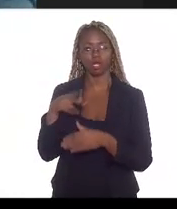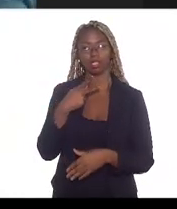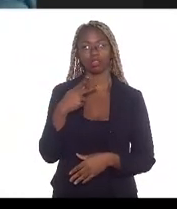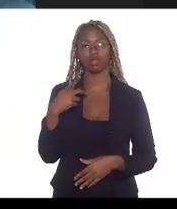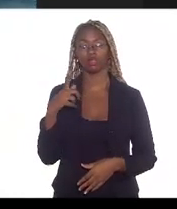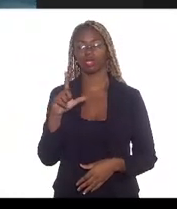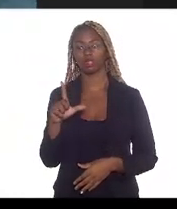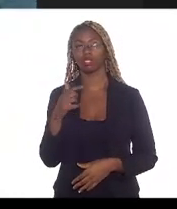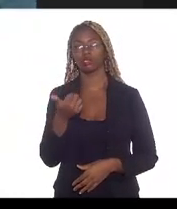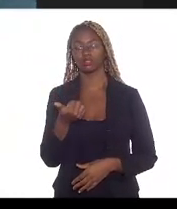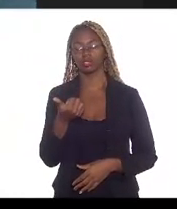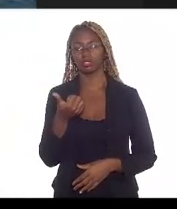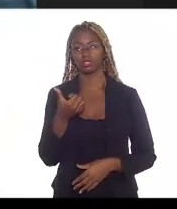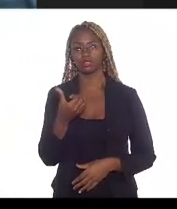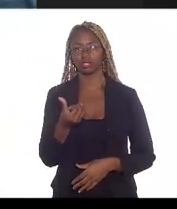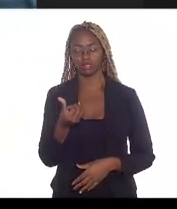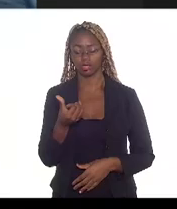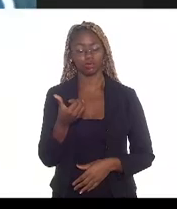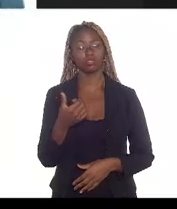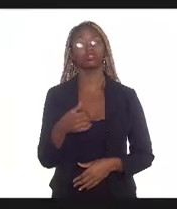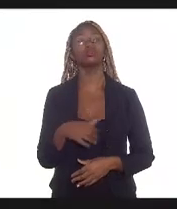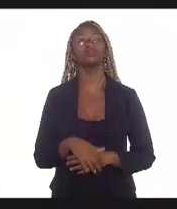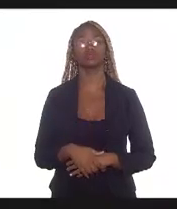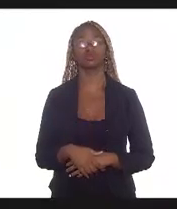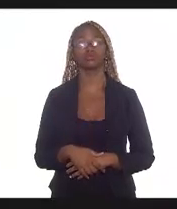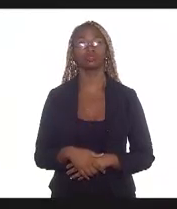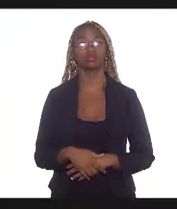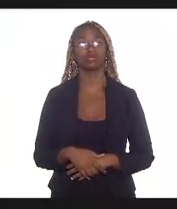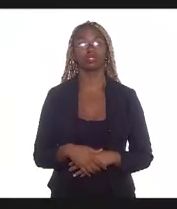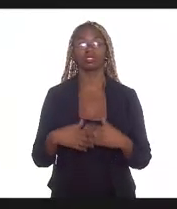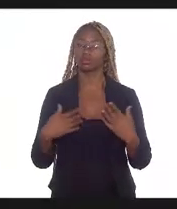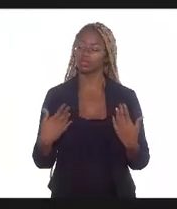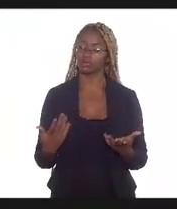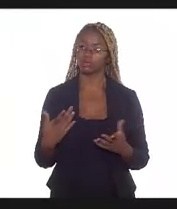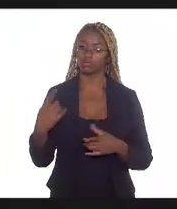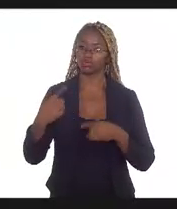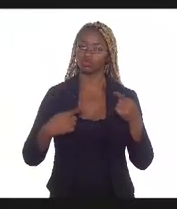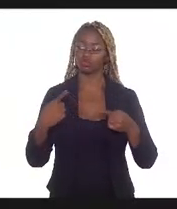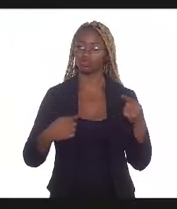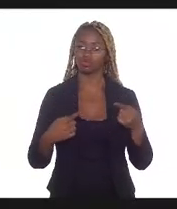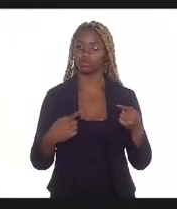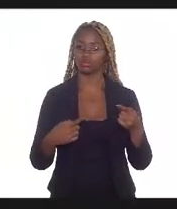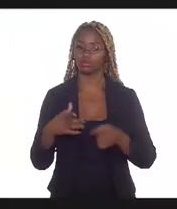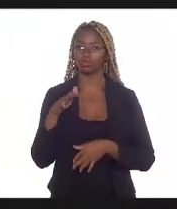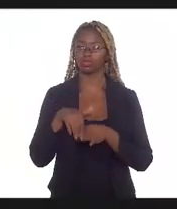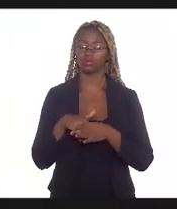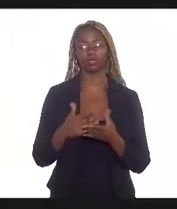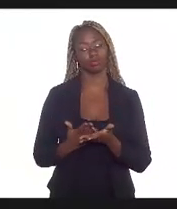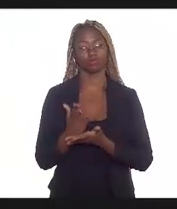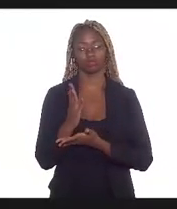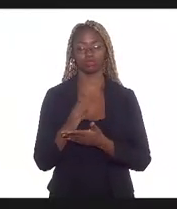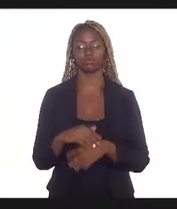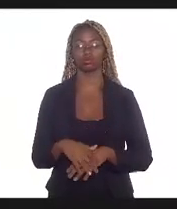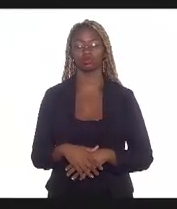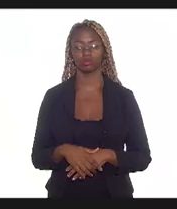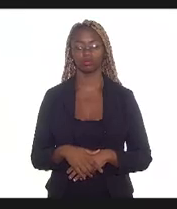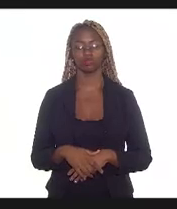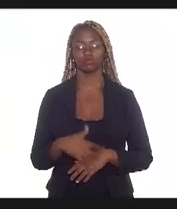de 2015. Em discussão, em votação, aprovado.